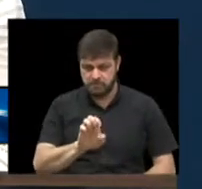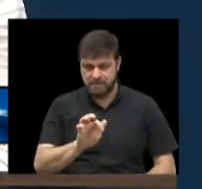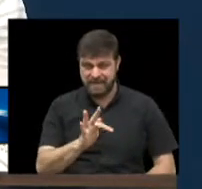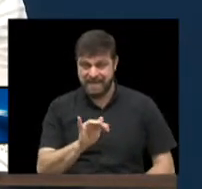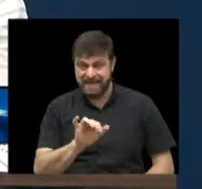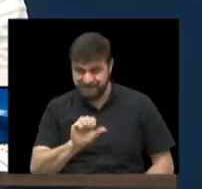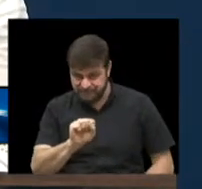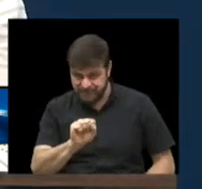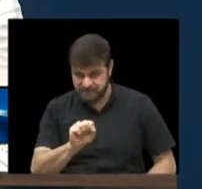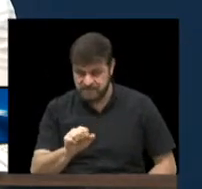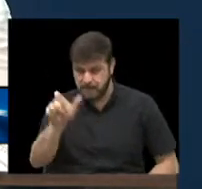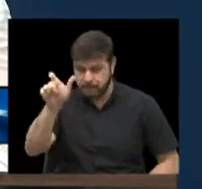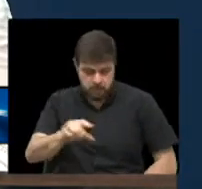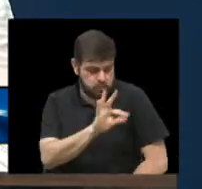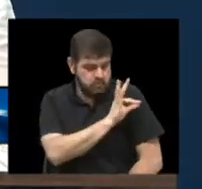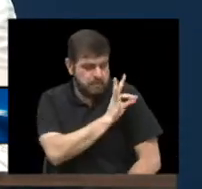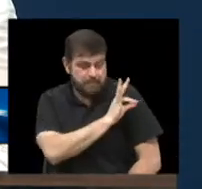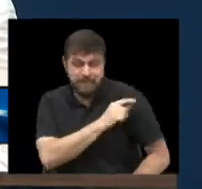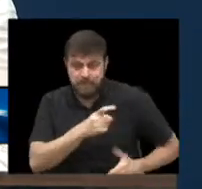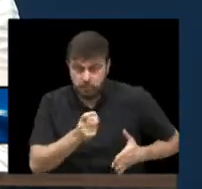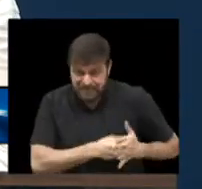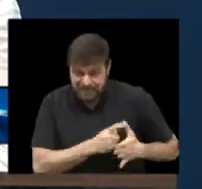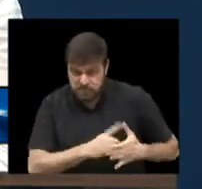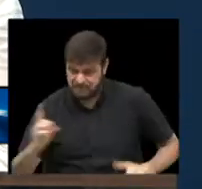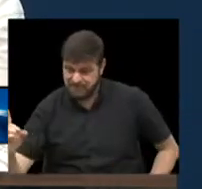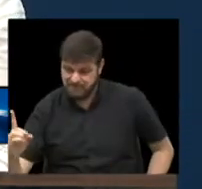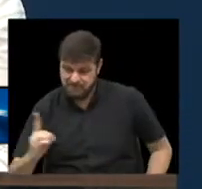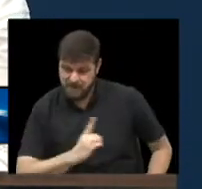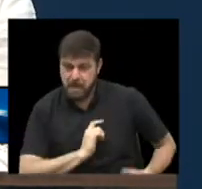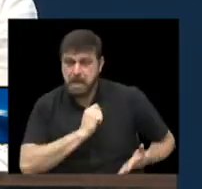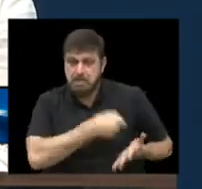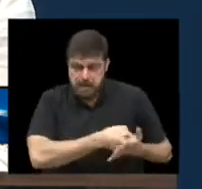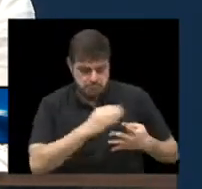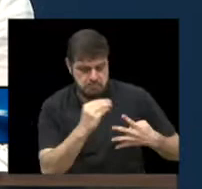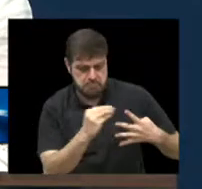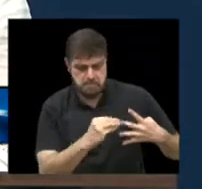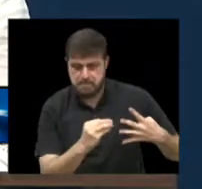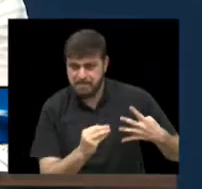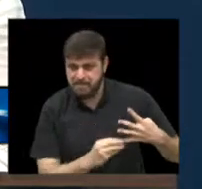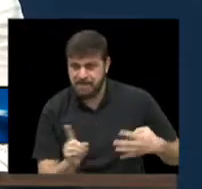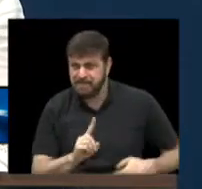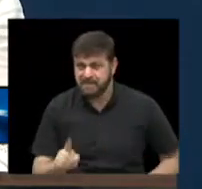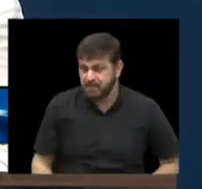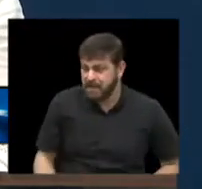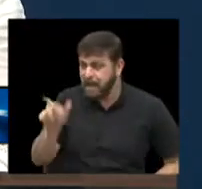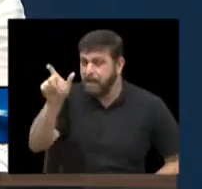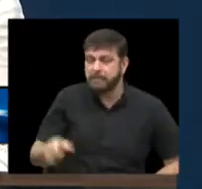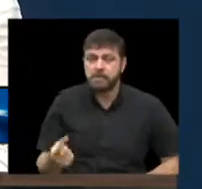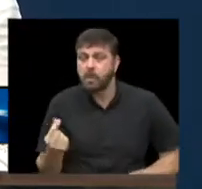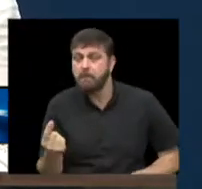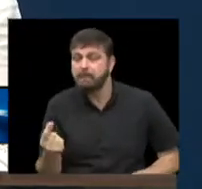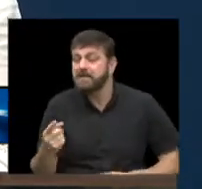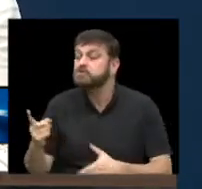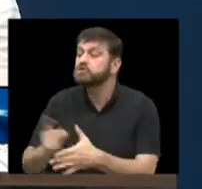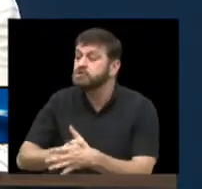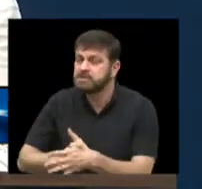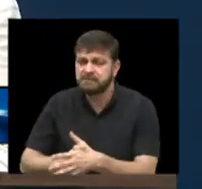próxima sessão. O Refis, na verdade, esse projeto, ele não escalona por valor de